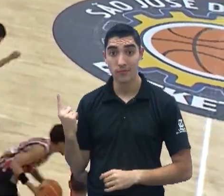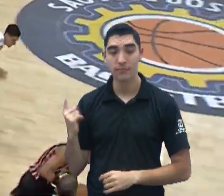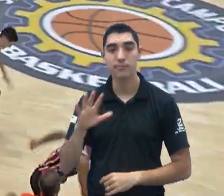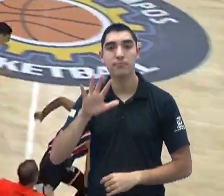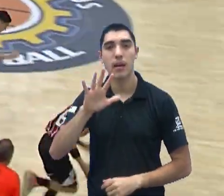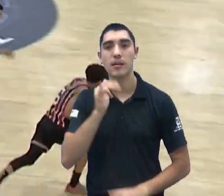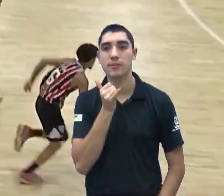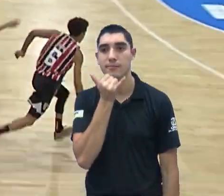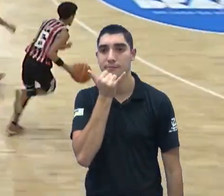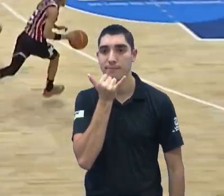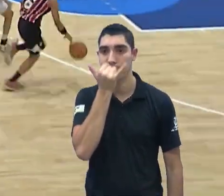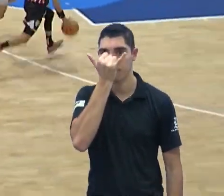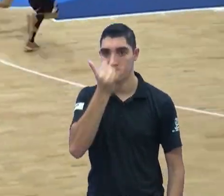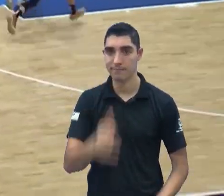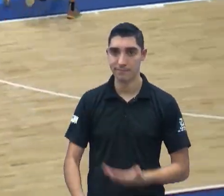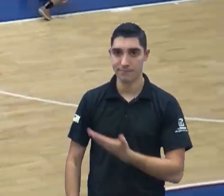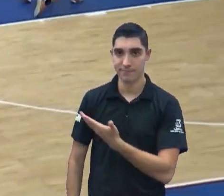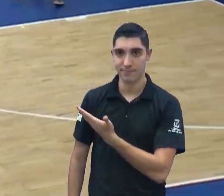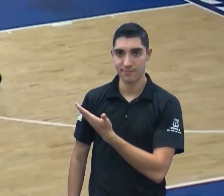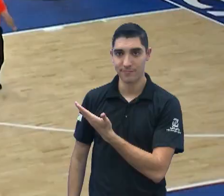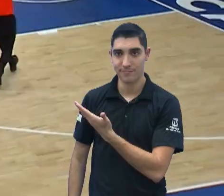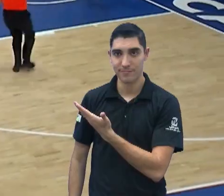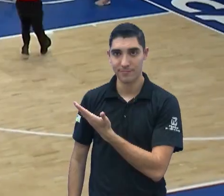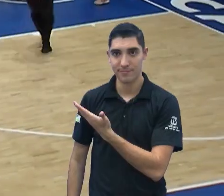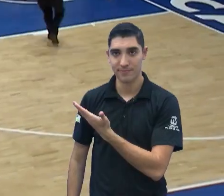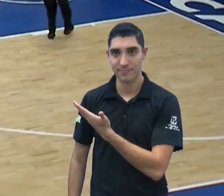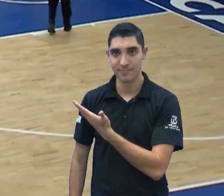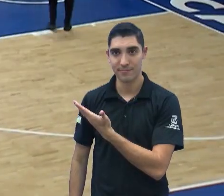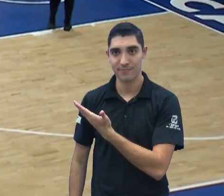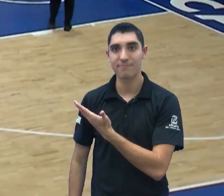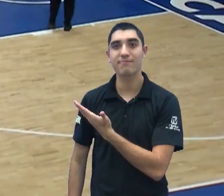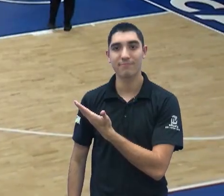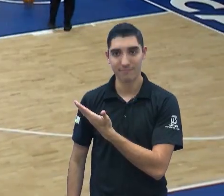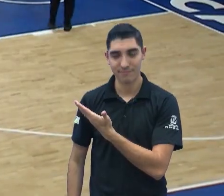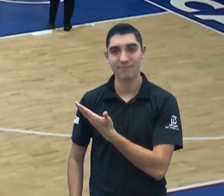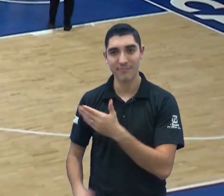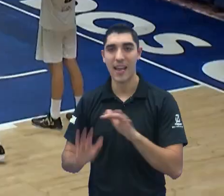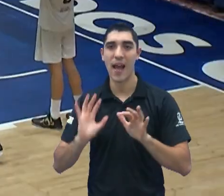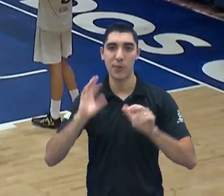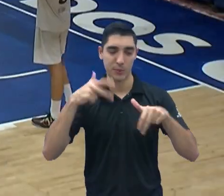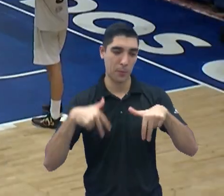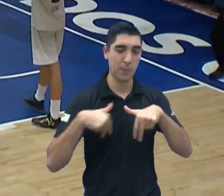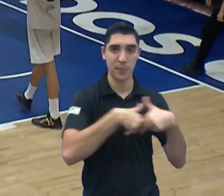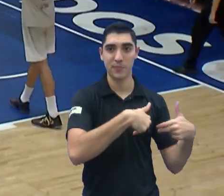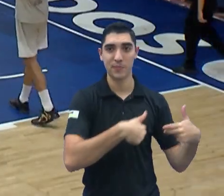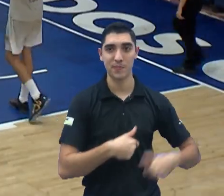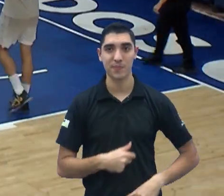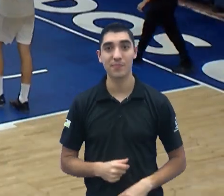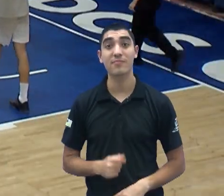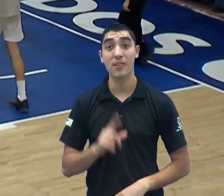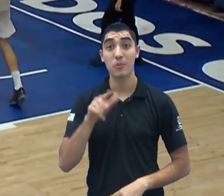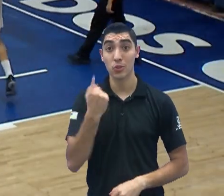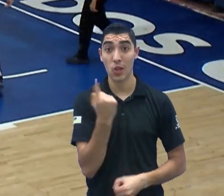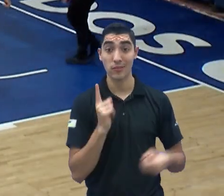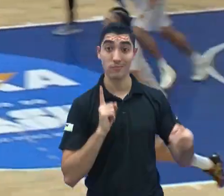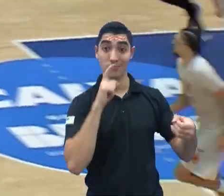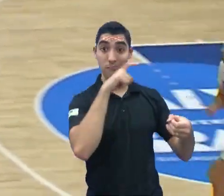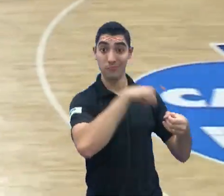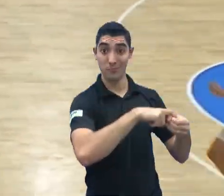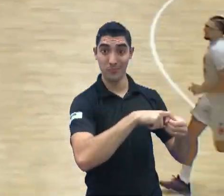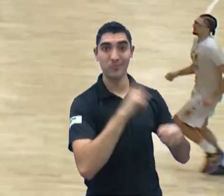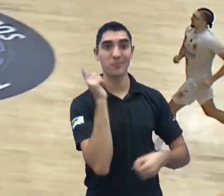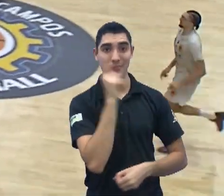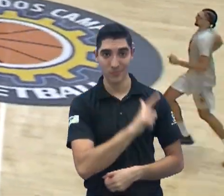um erro de passe custou caro e o time joseense foi obrigado a fazer a falta. Lance livre São Paulino convertido